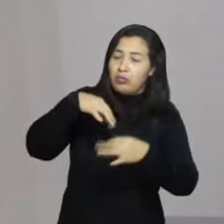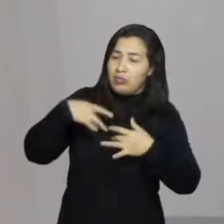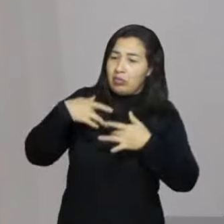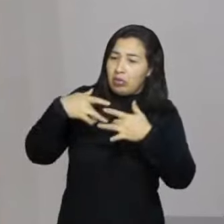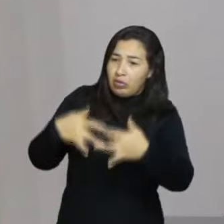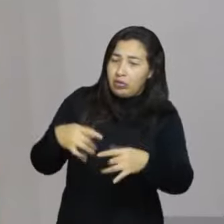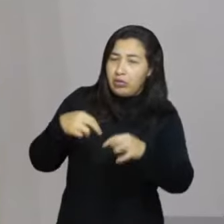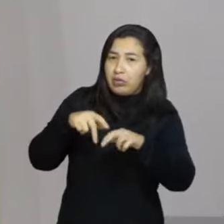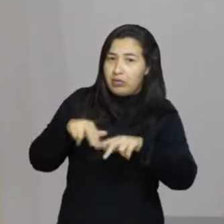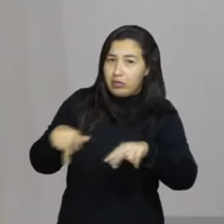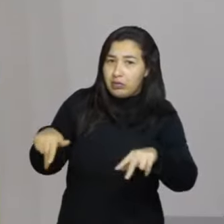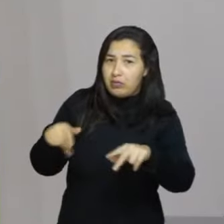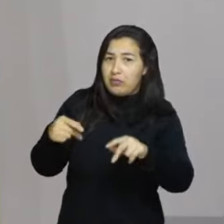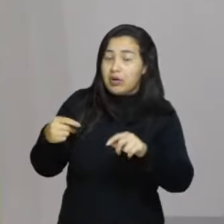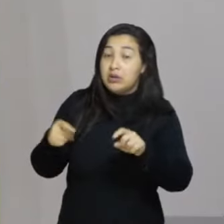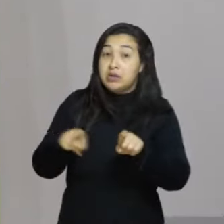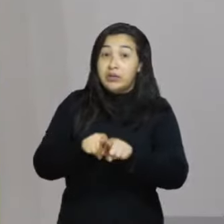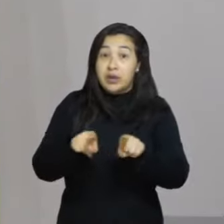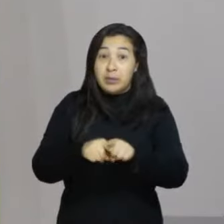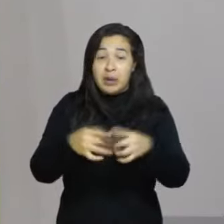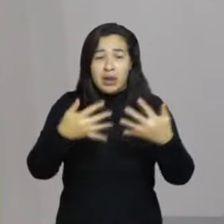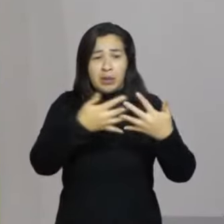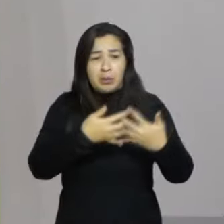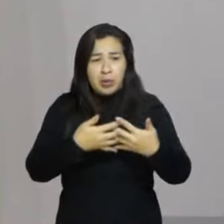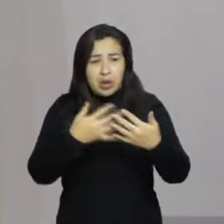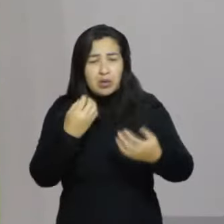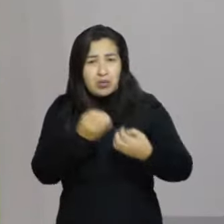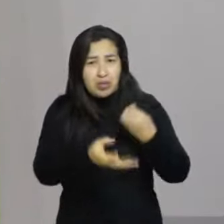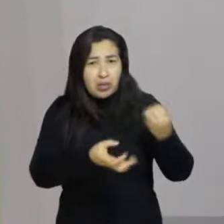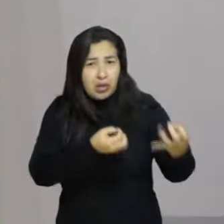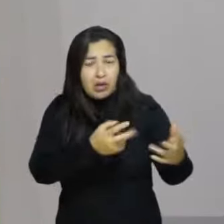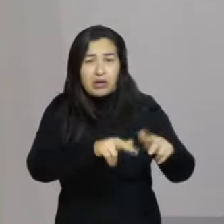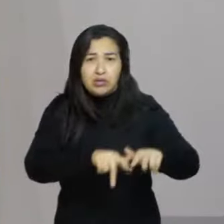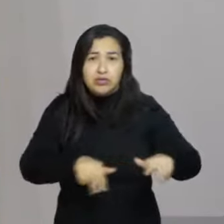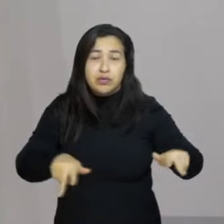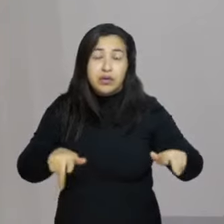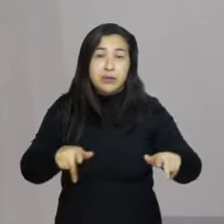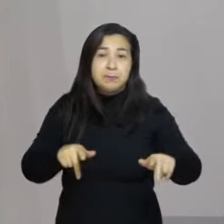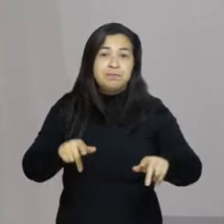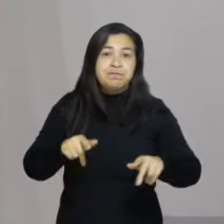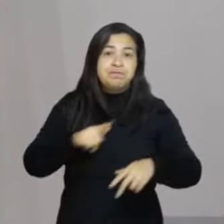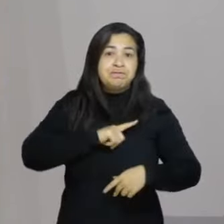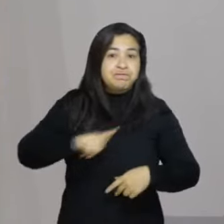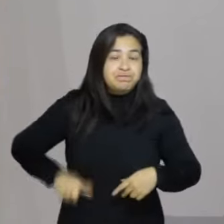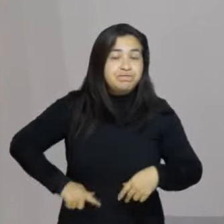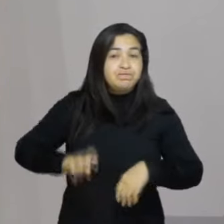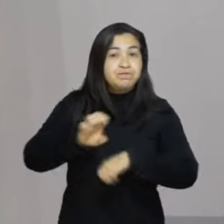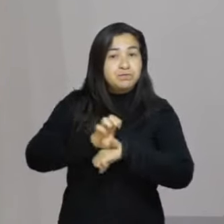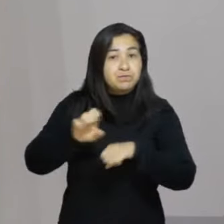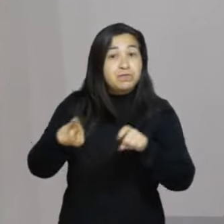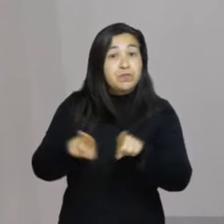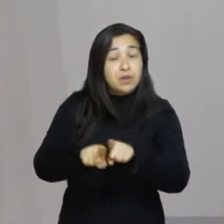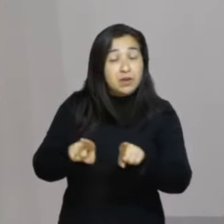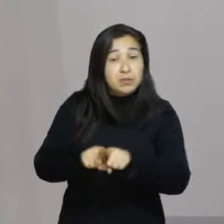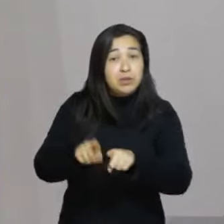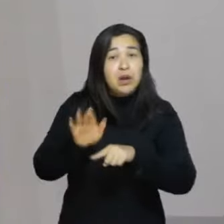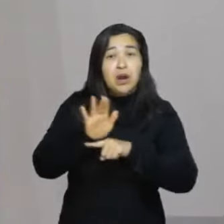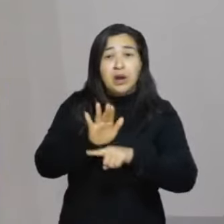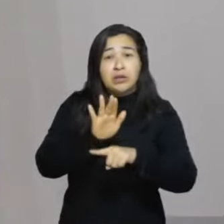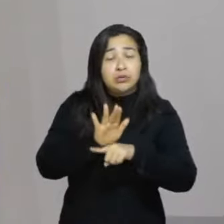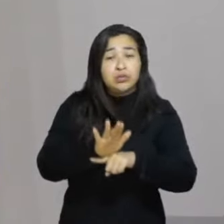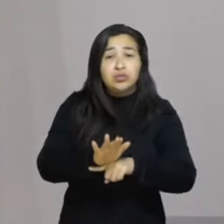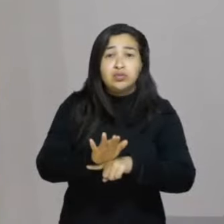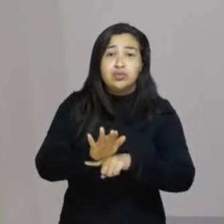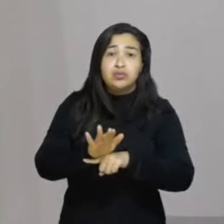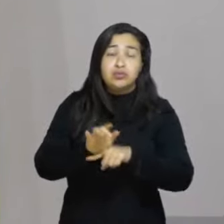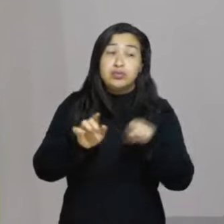levassem para o Rio Grande do Sul. Destacar também aqui o governo do estado, que tem estado presente também